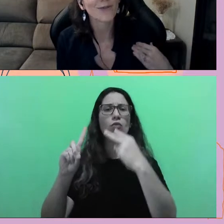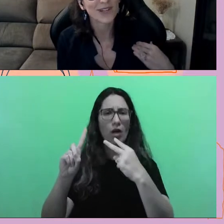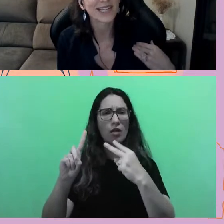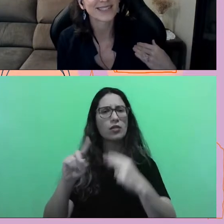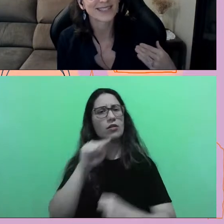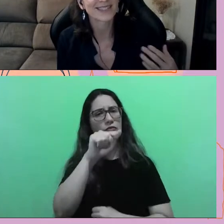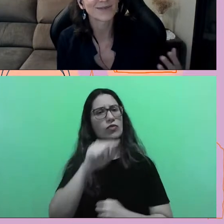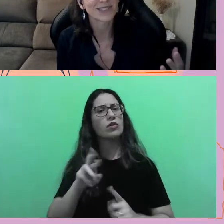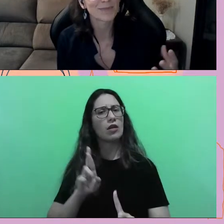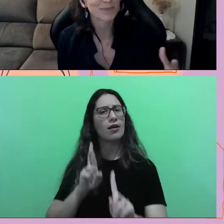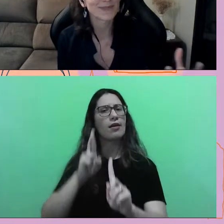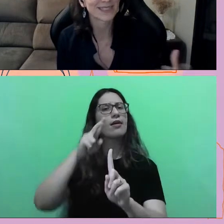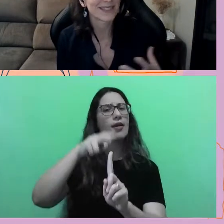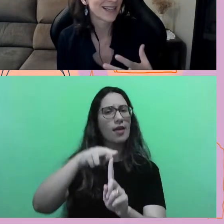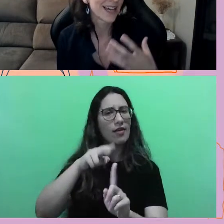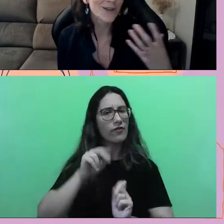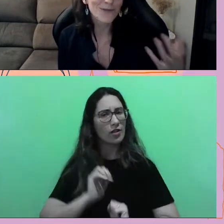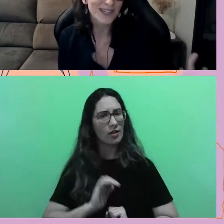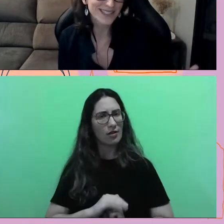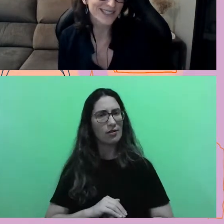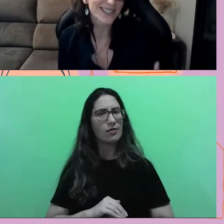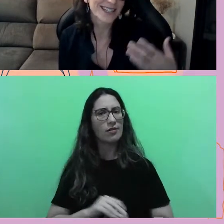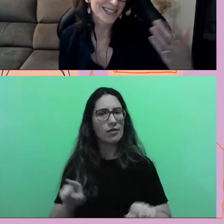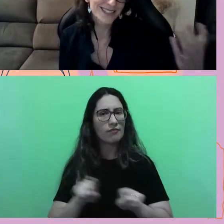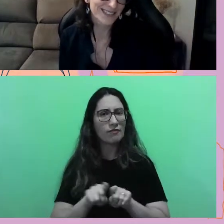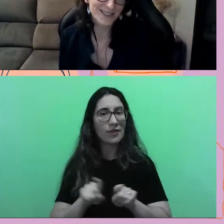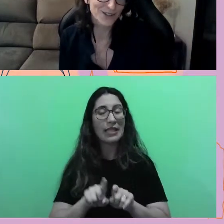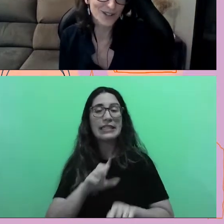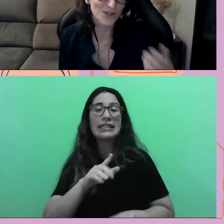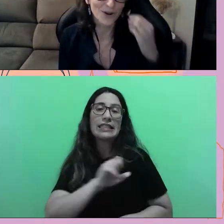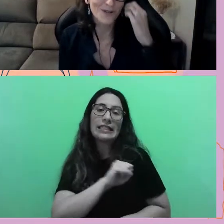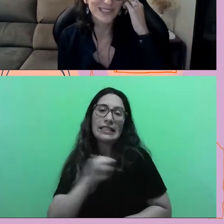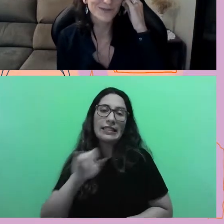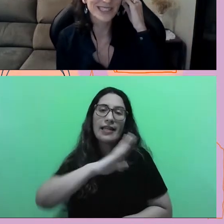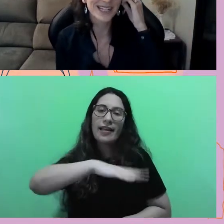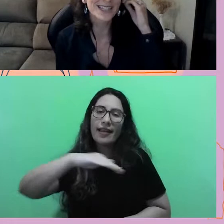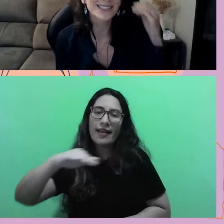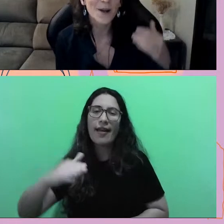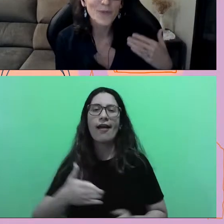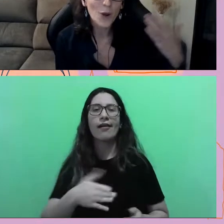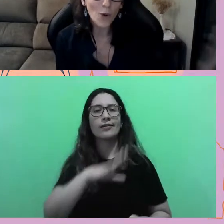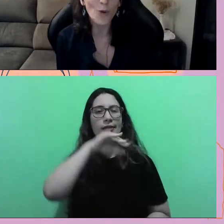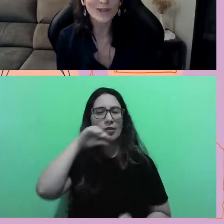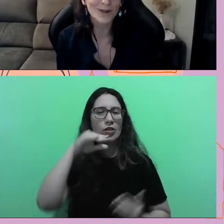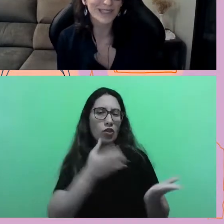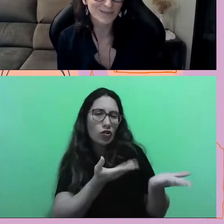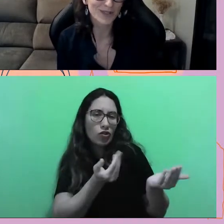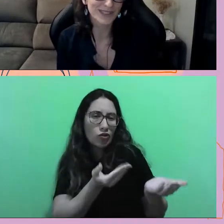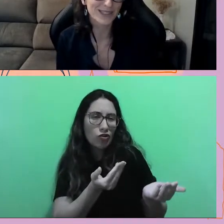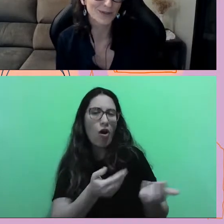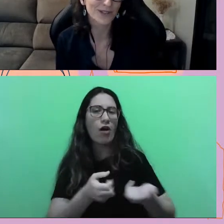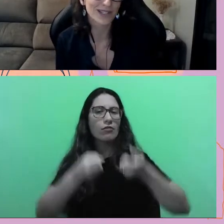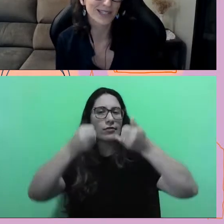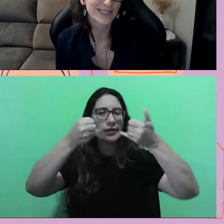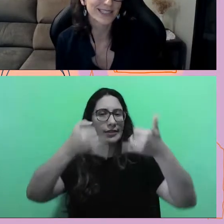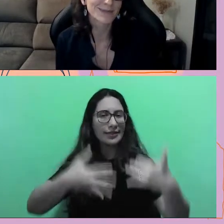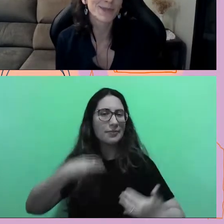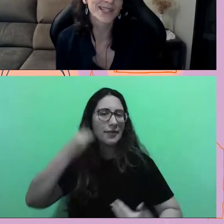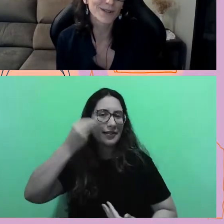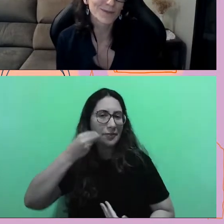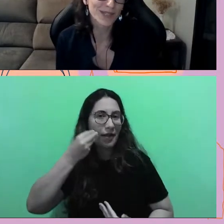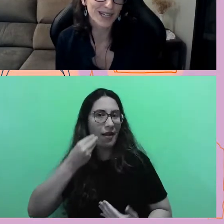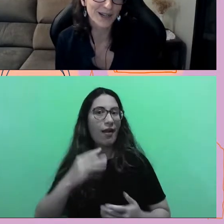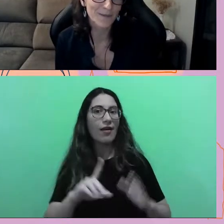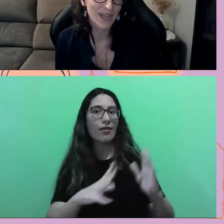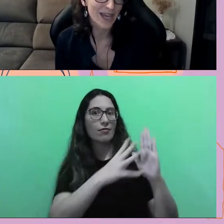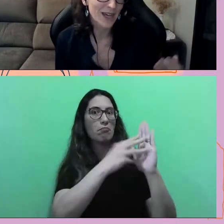essa referência, assim, se você, se as crianças, as jovens, enfim, se elas contam isso para você, do quanto elas se